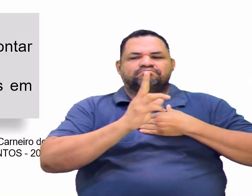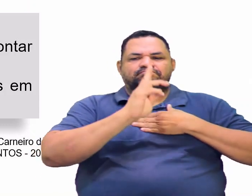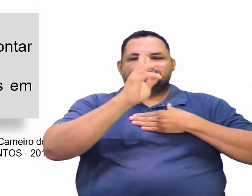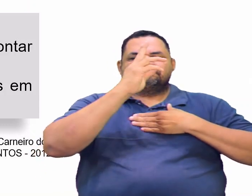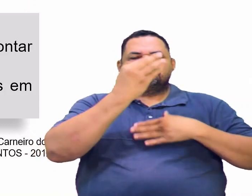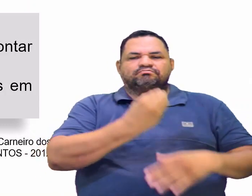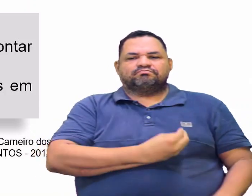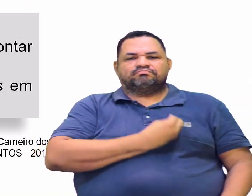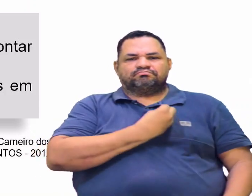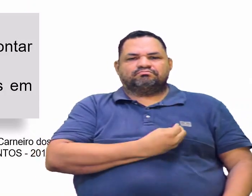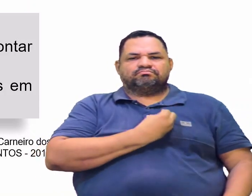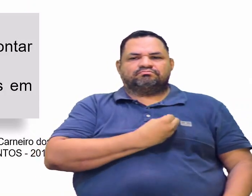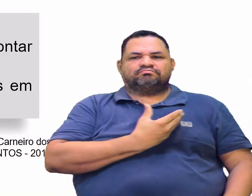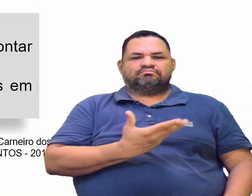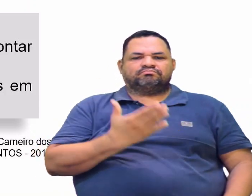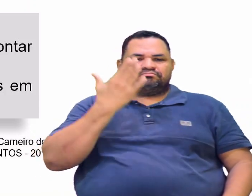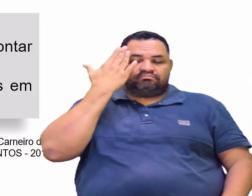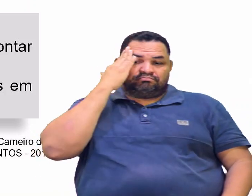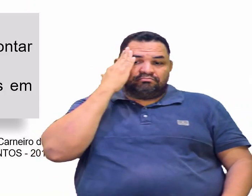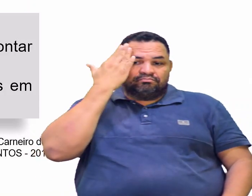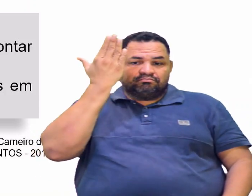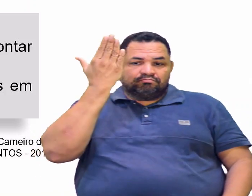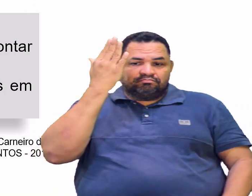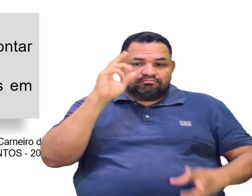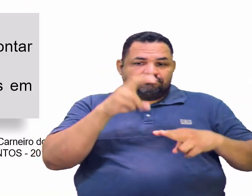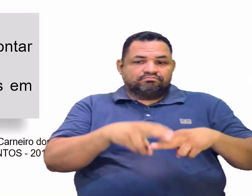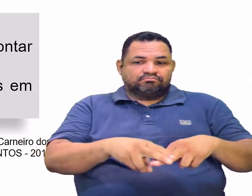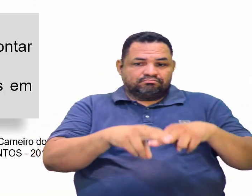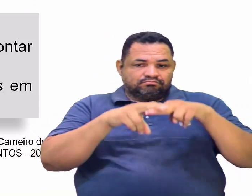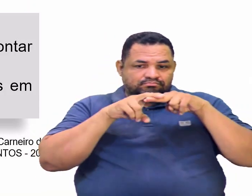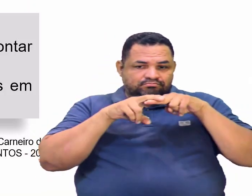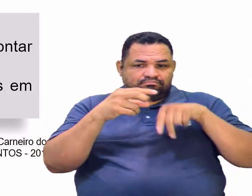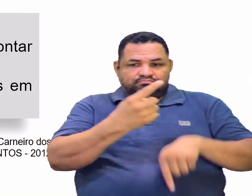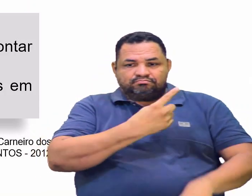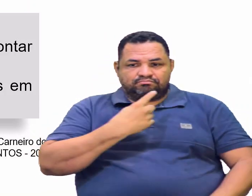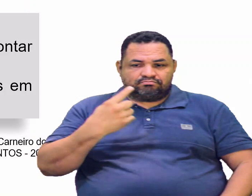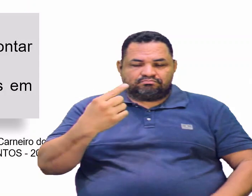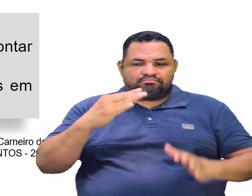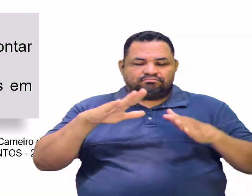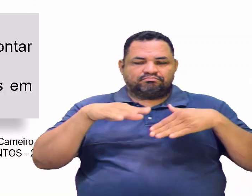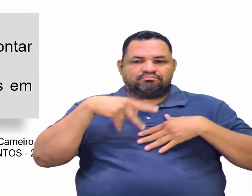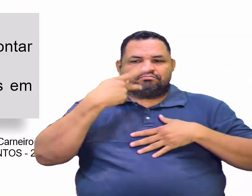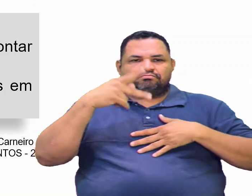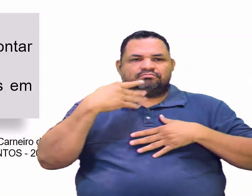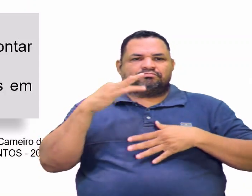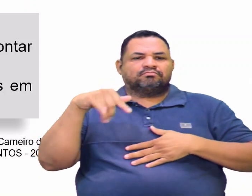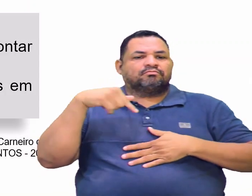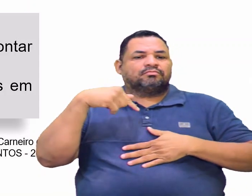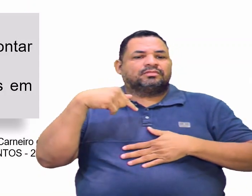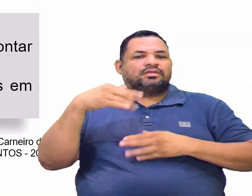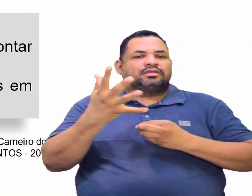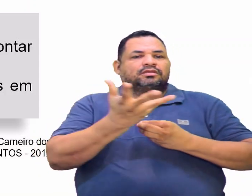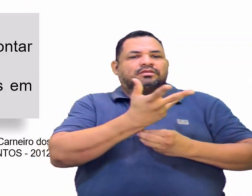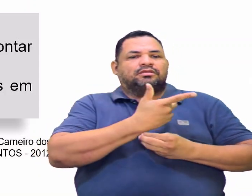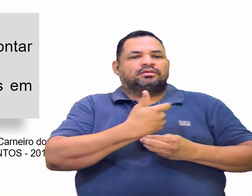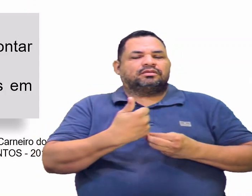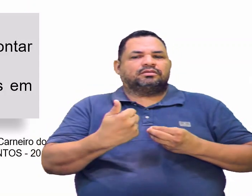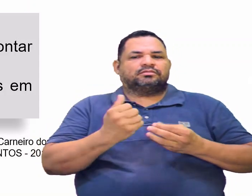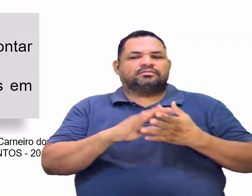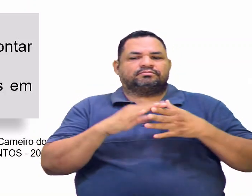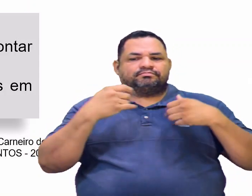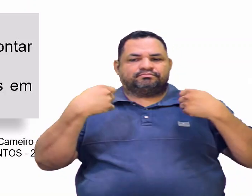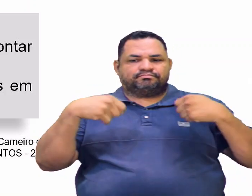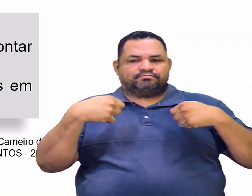frente, entendeu? Então, é por isso que nós, ao falarmos da sétima arte,